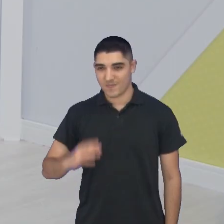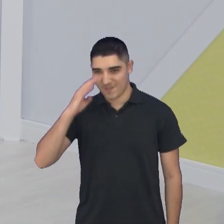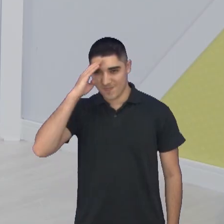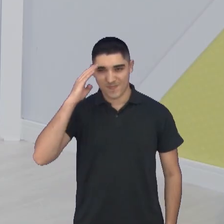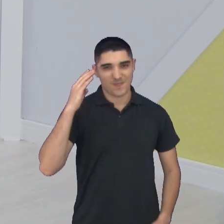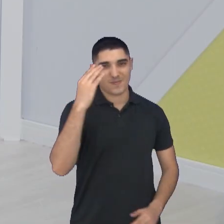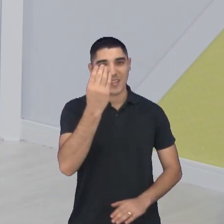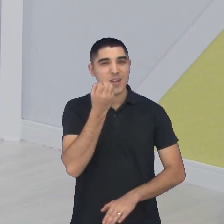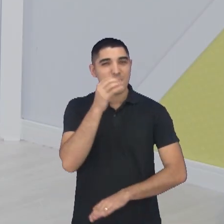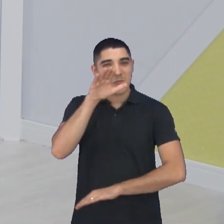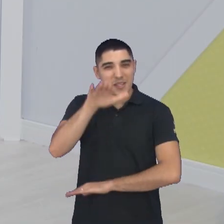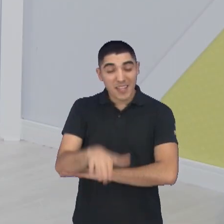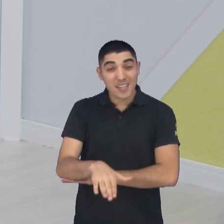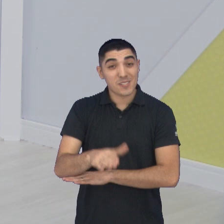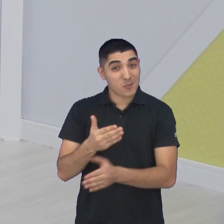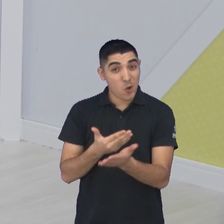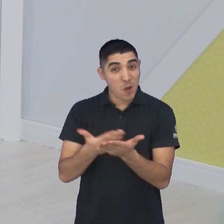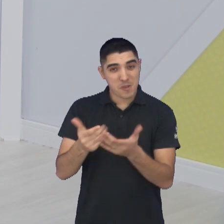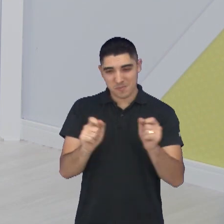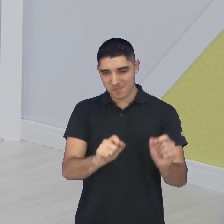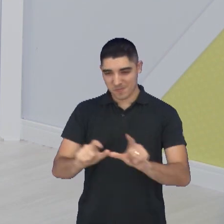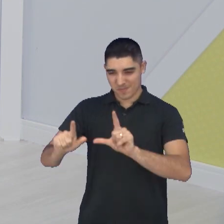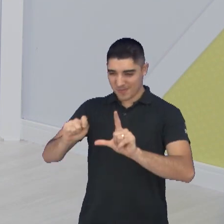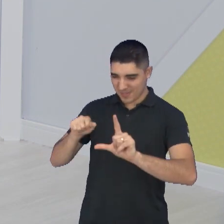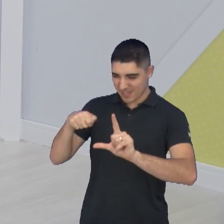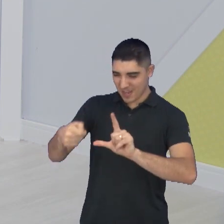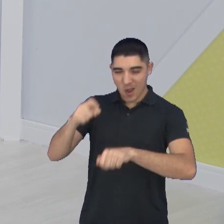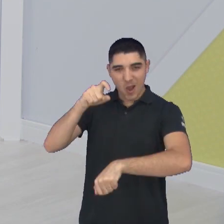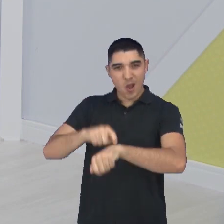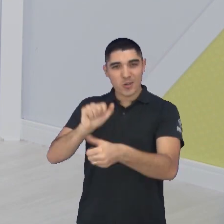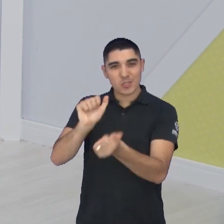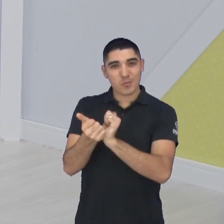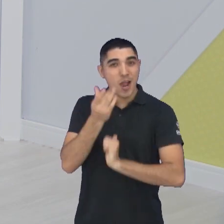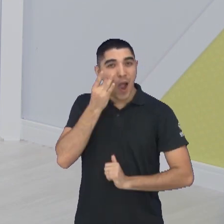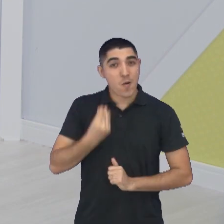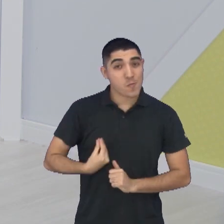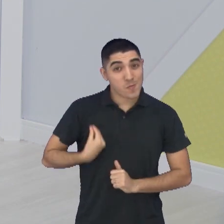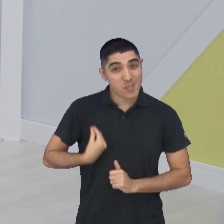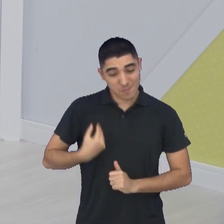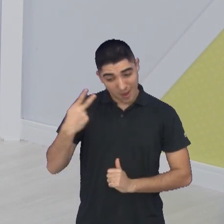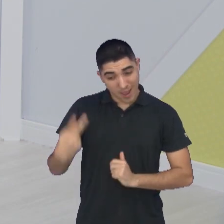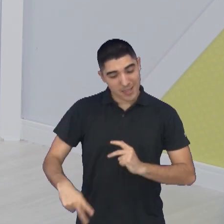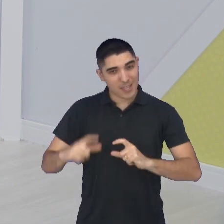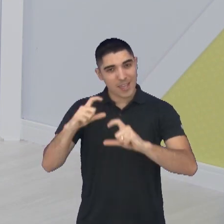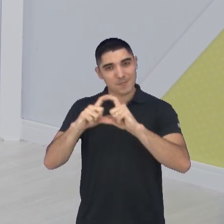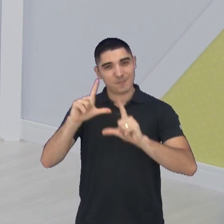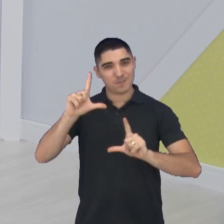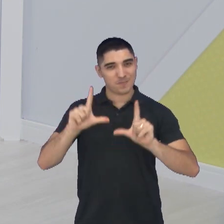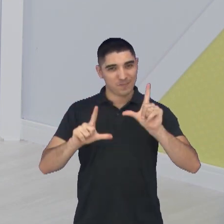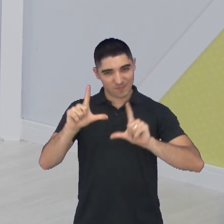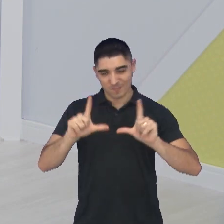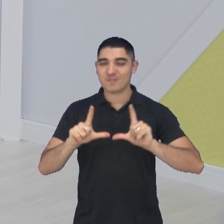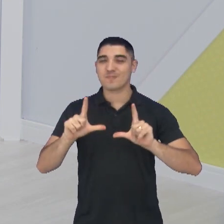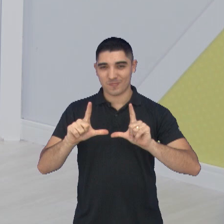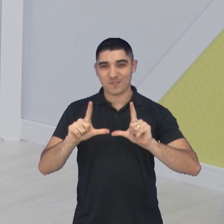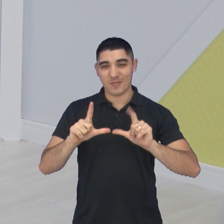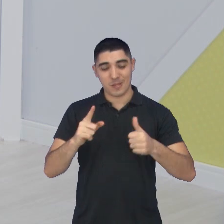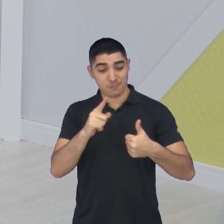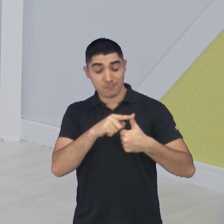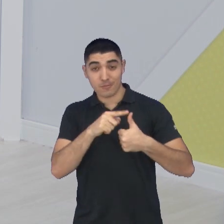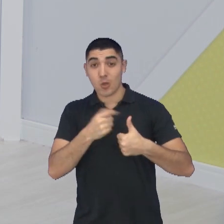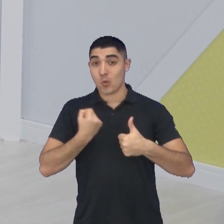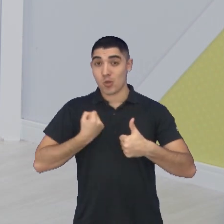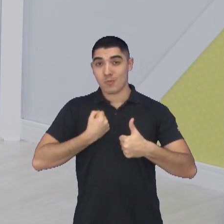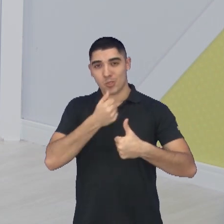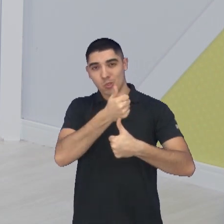Fala galera, uma boa tarde para você. Está começando o Ao Vivaço, o programa Hora do Esporte aqui na tela da TV Câmara de São José dos Campos,